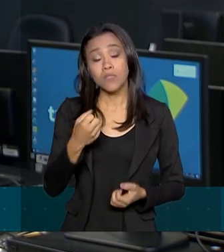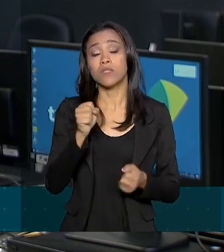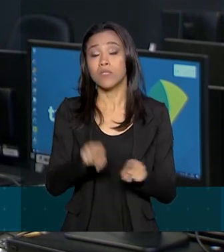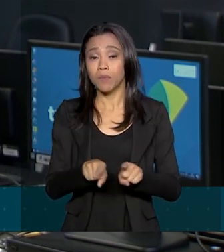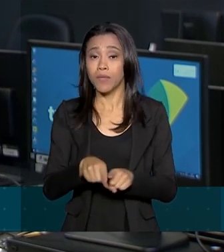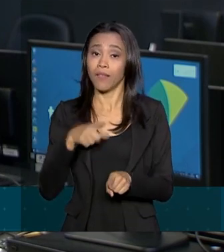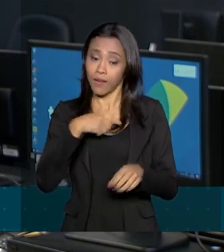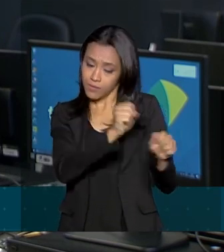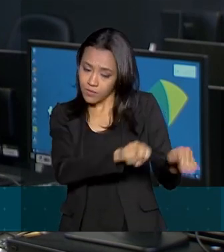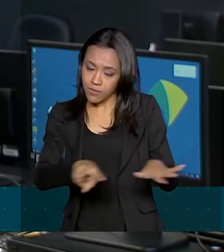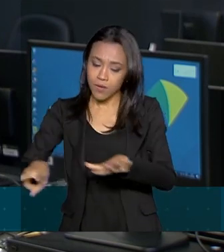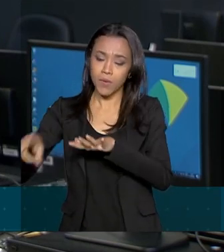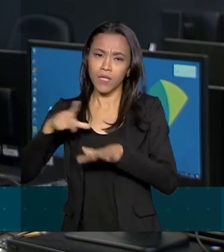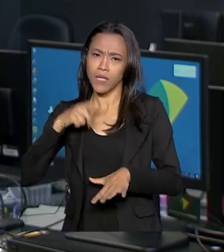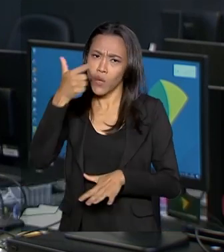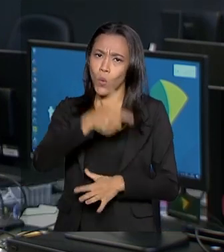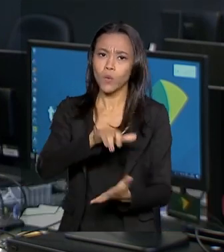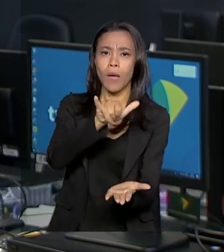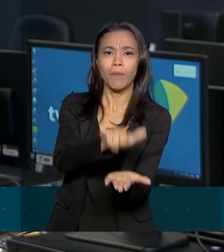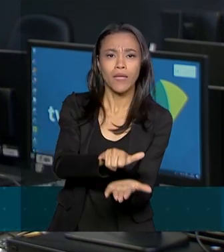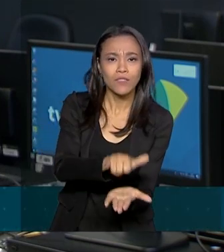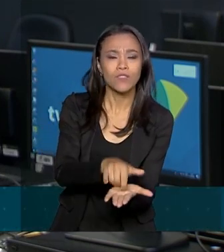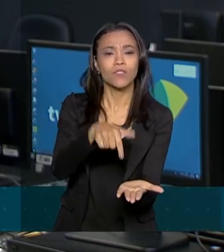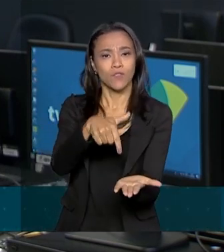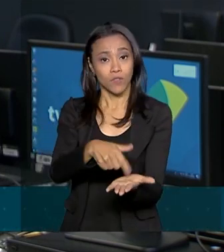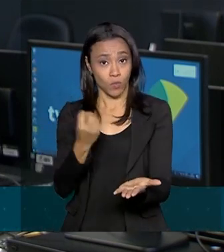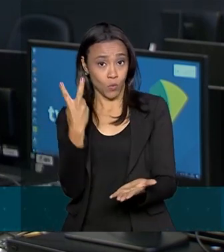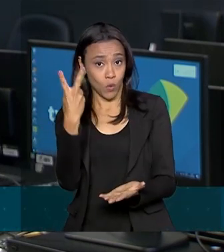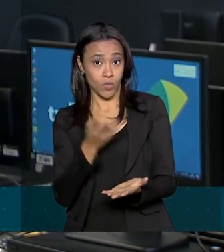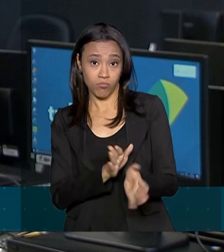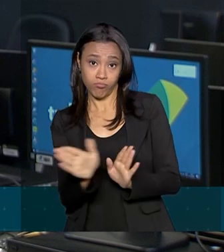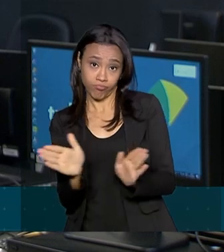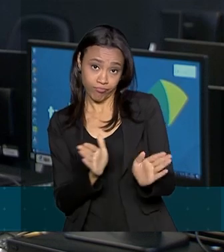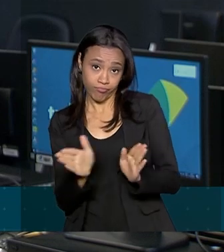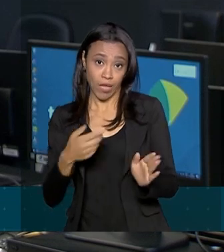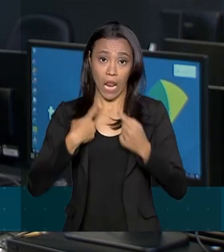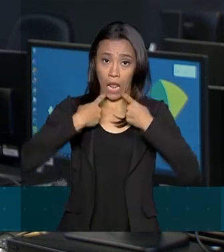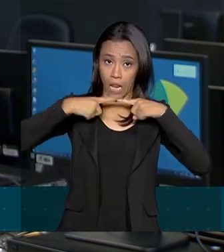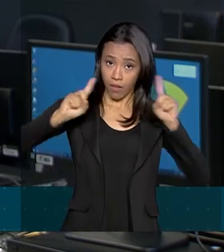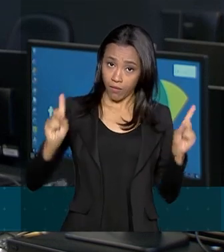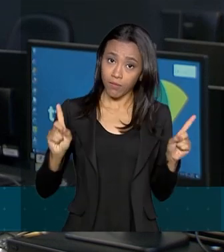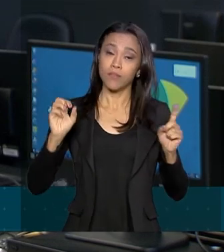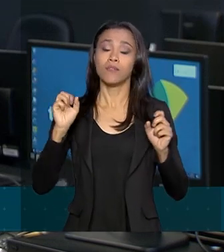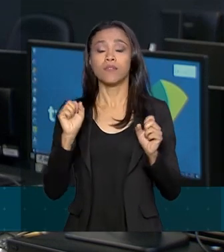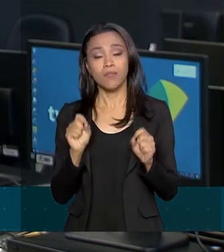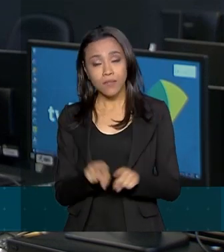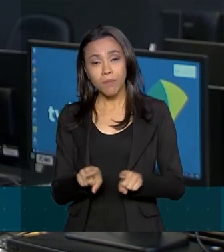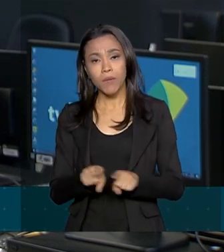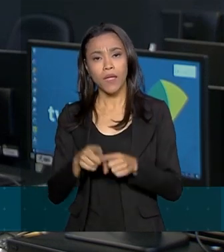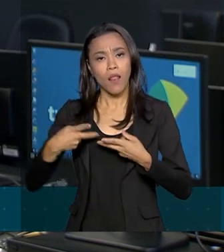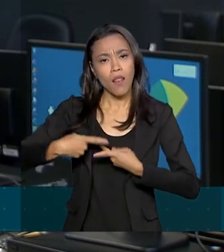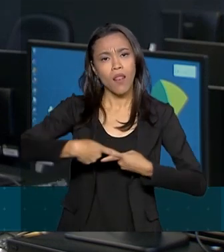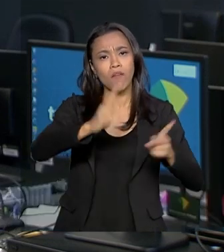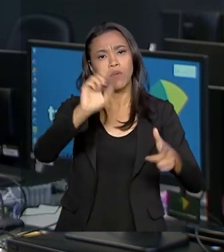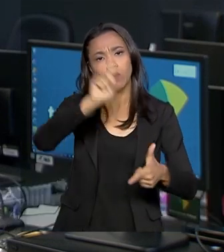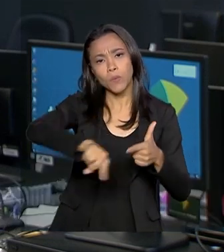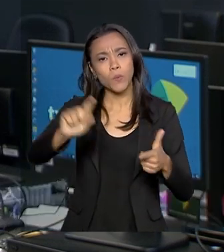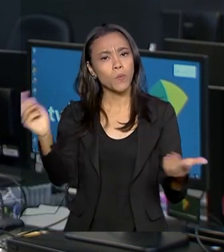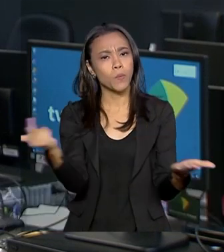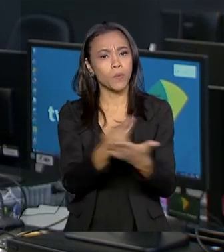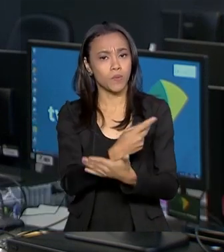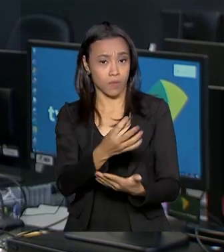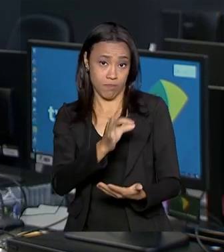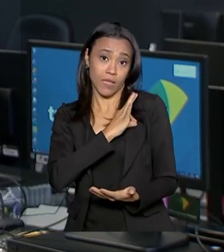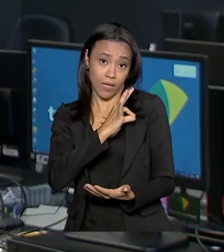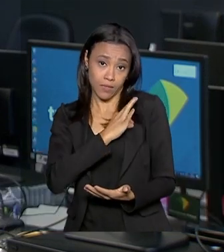existe o aplicativo Proteja Brasil. São dois caminhos para fazer denúncias e encaminhar casos para as delegacias de defesa da